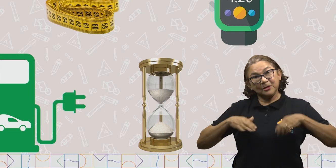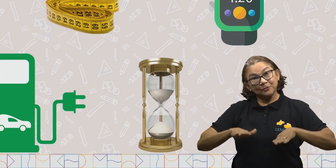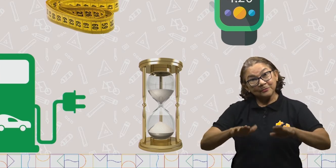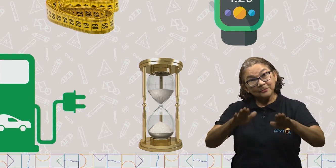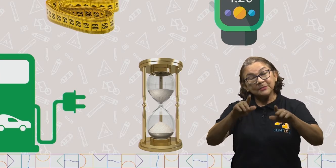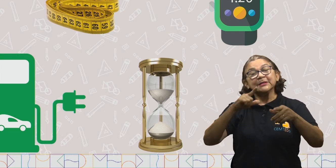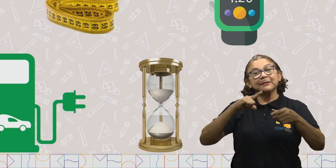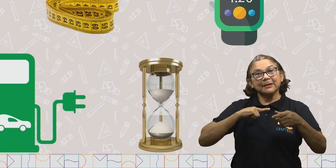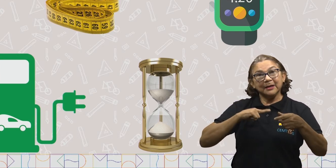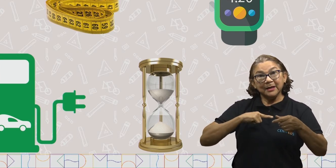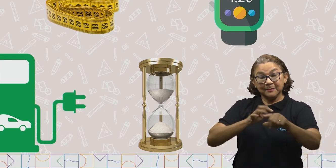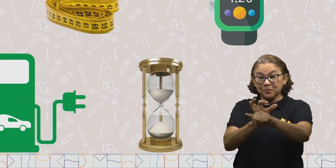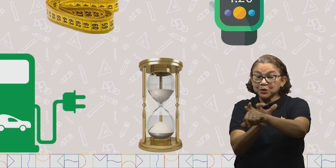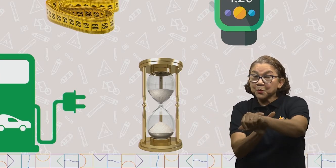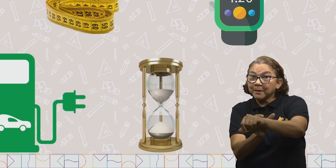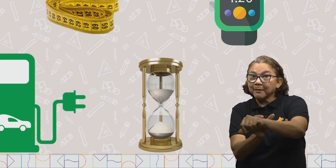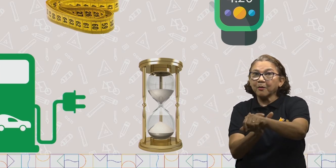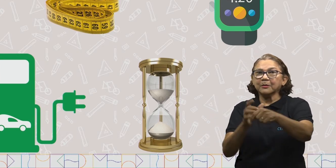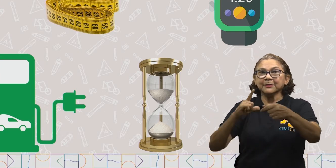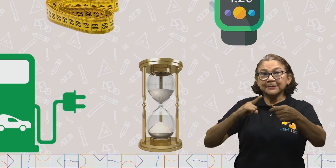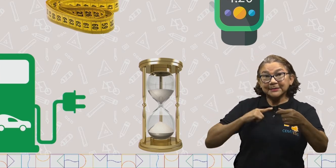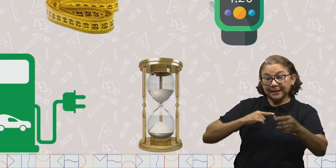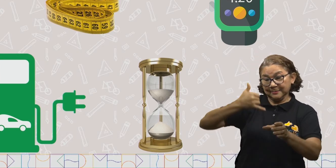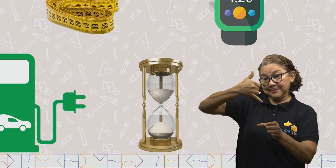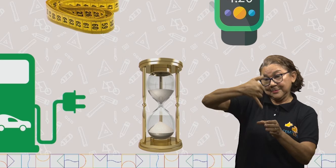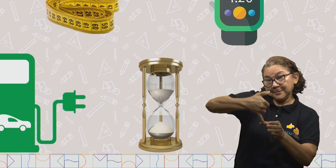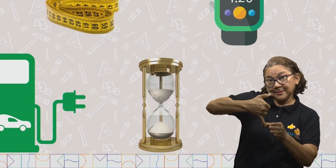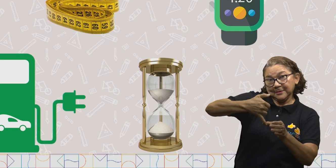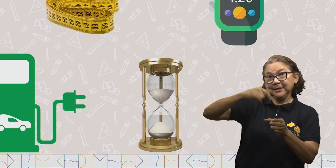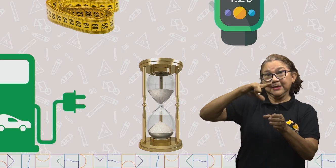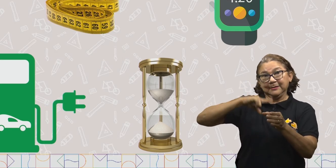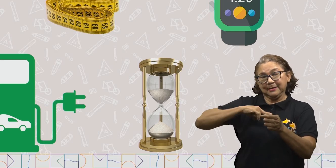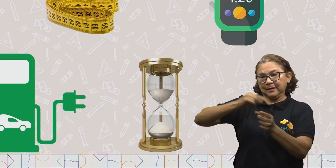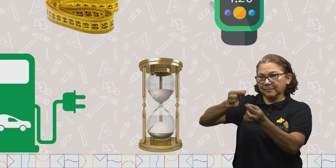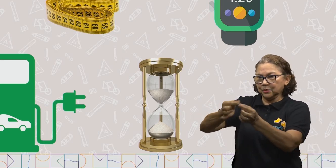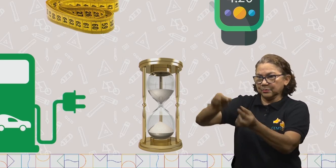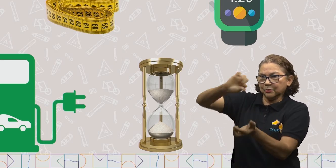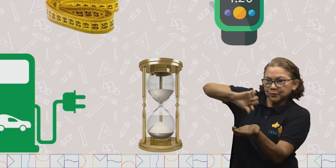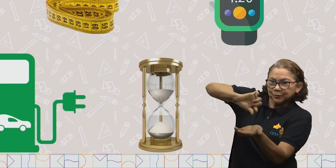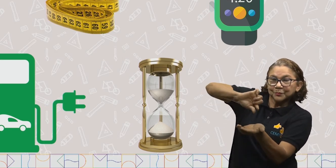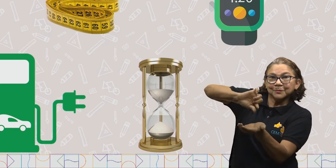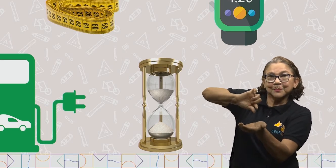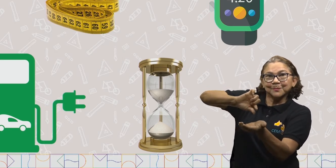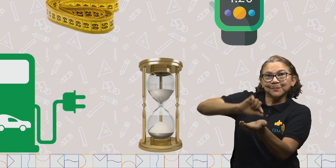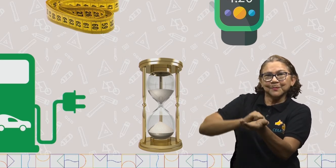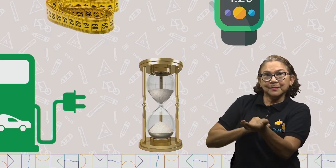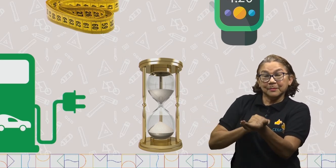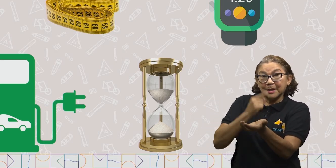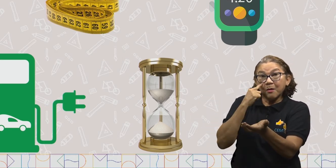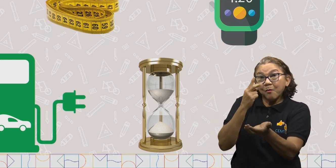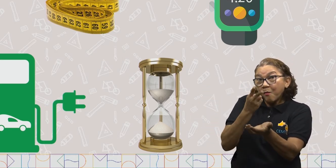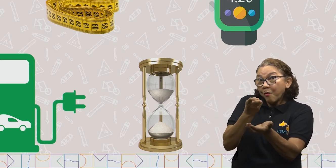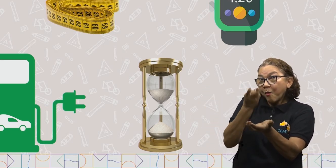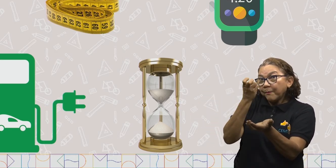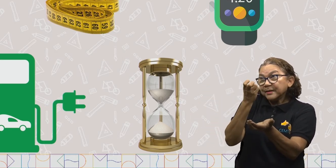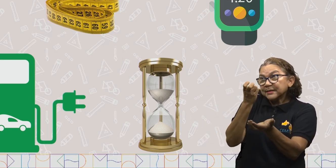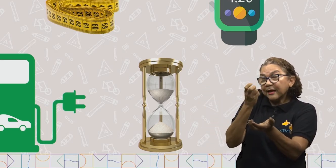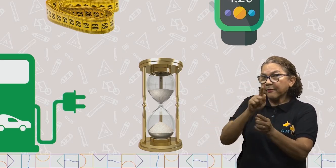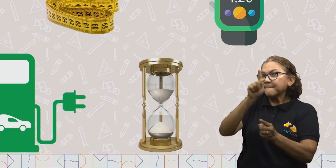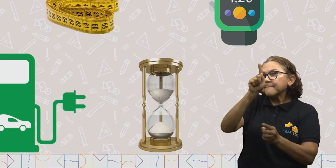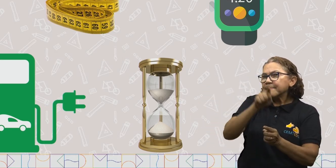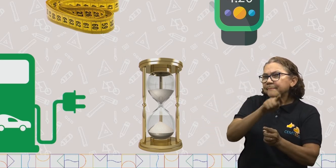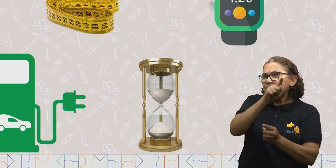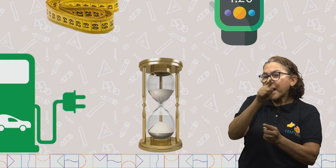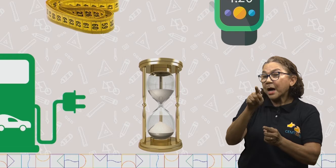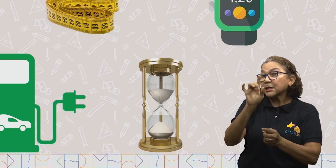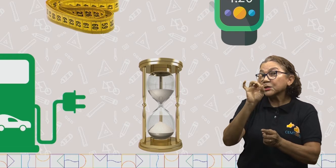métrica, o relógio digital, a bomba de gasolina e a ampulheta. Observe bem e marque